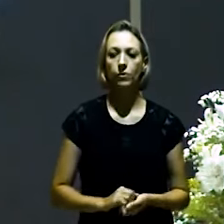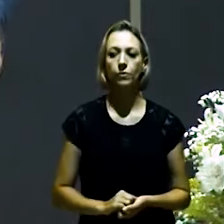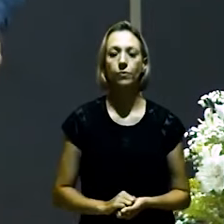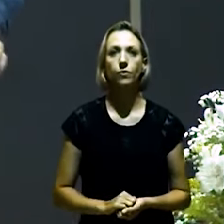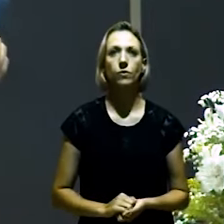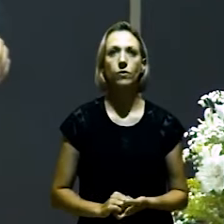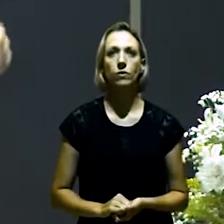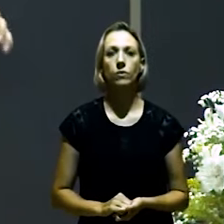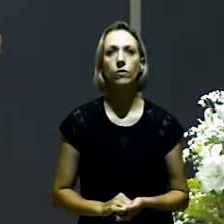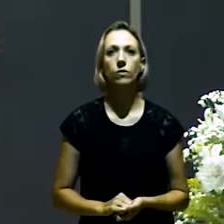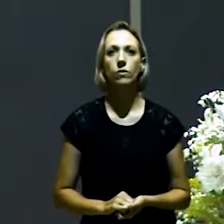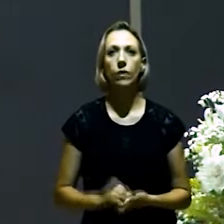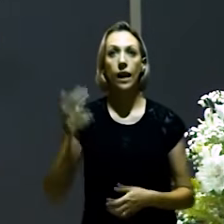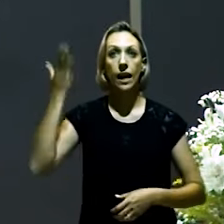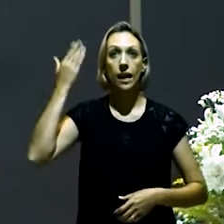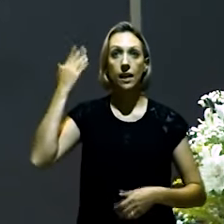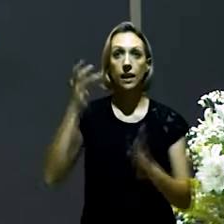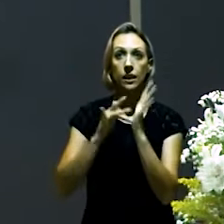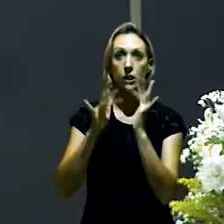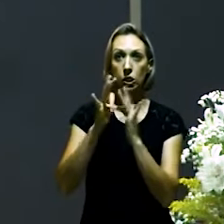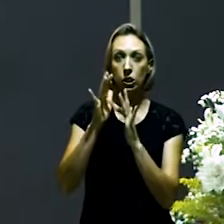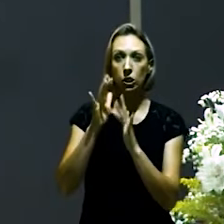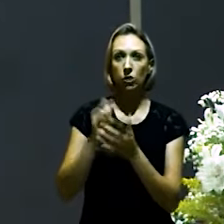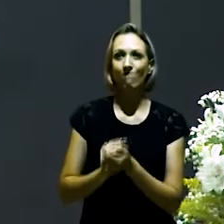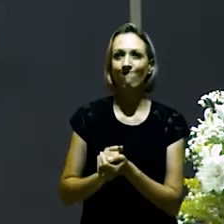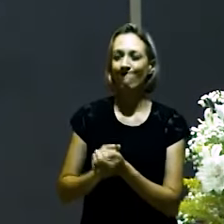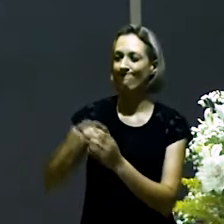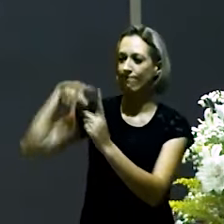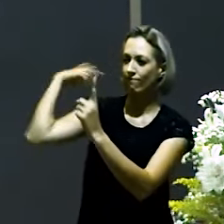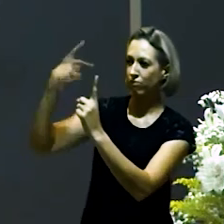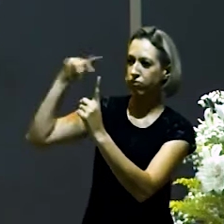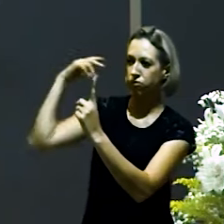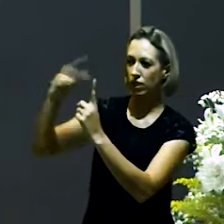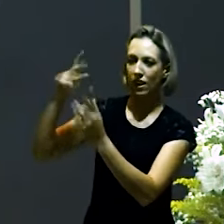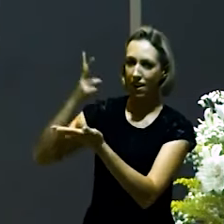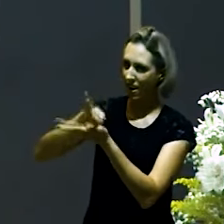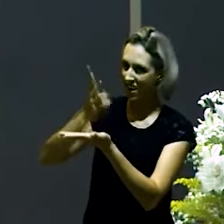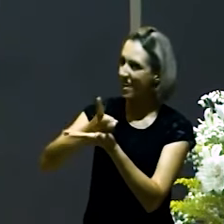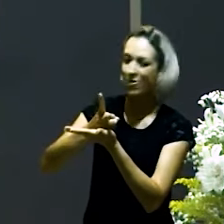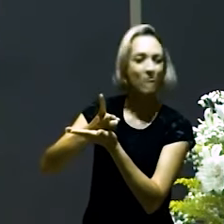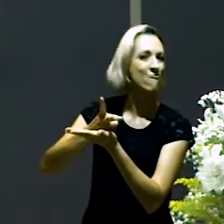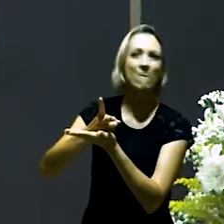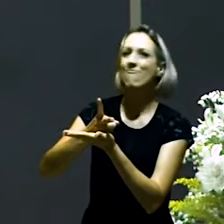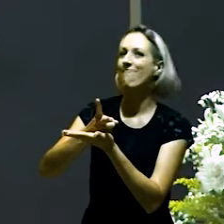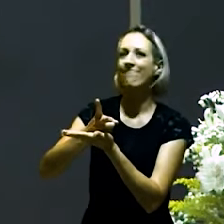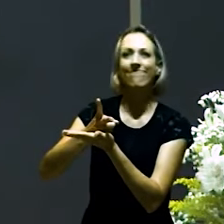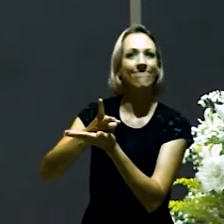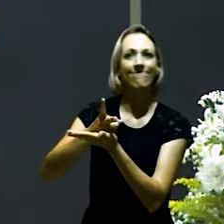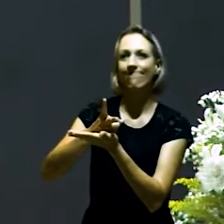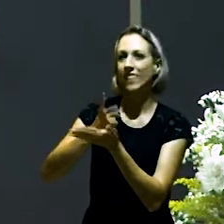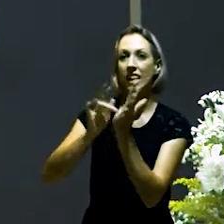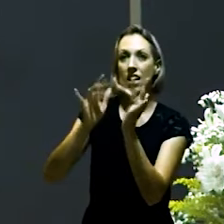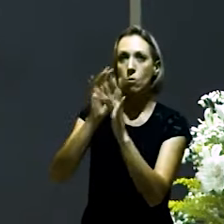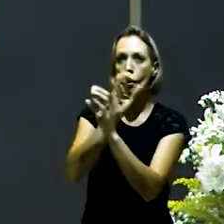Ele foi humilhado, mas a sua humilhação não foi para sempre. Ele se esvaziou, mas o seu esvaziamento não foi para sempre.